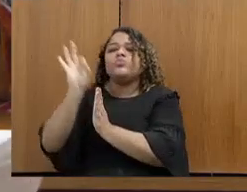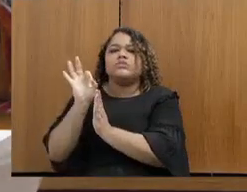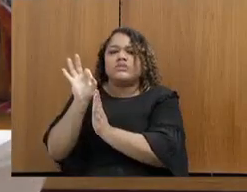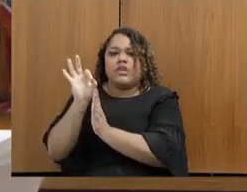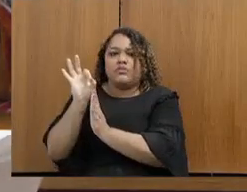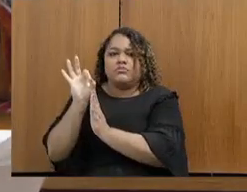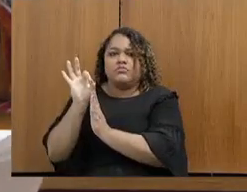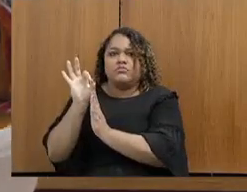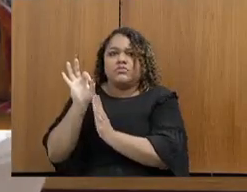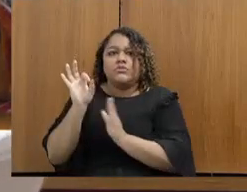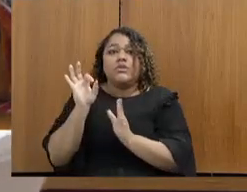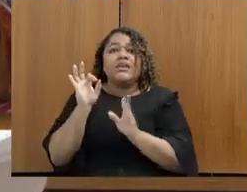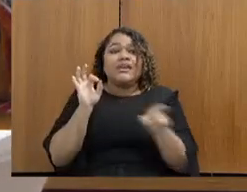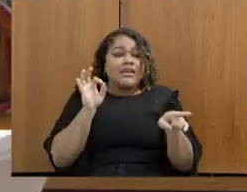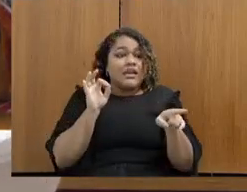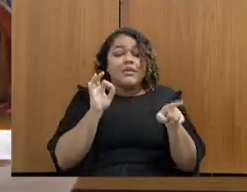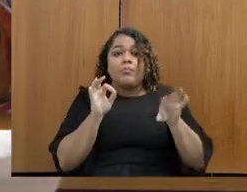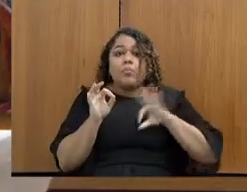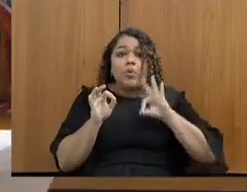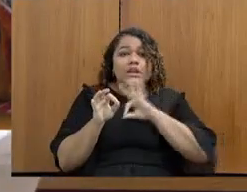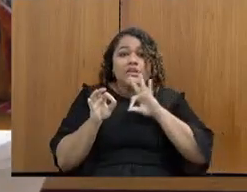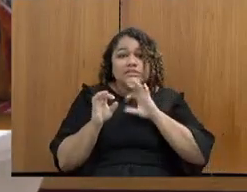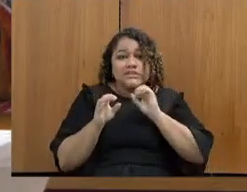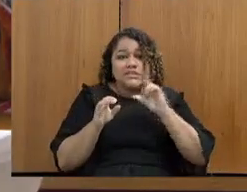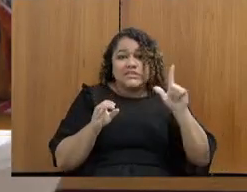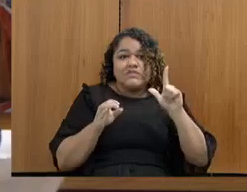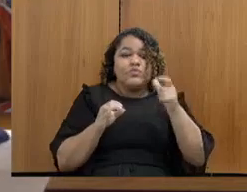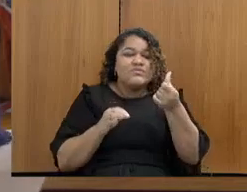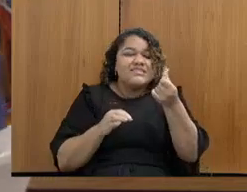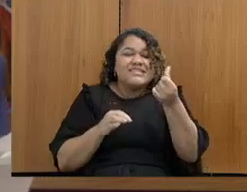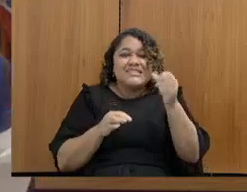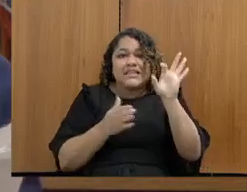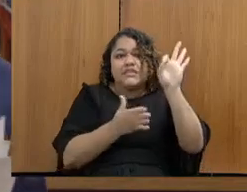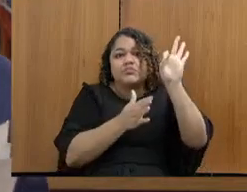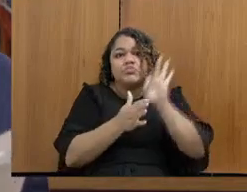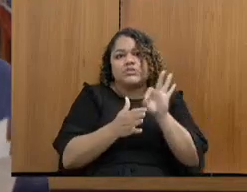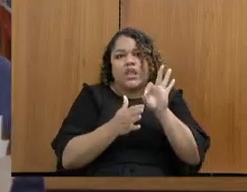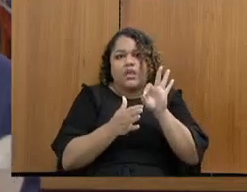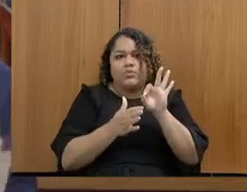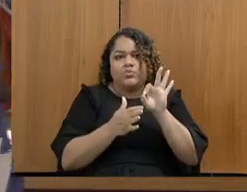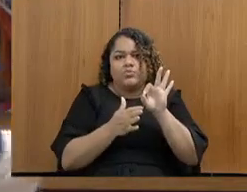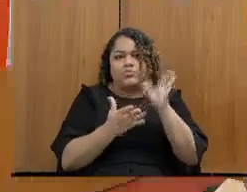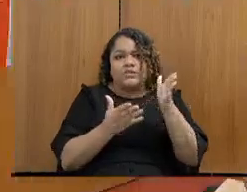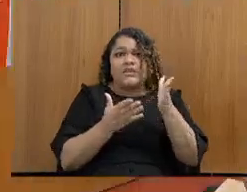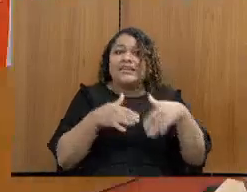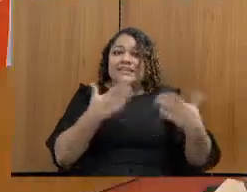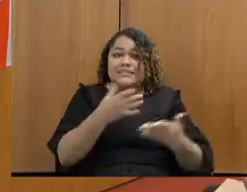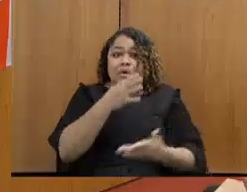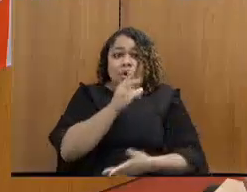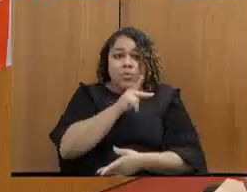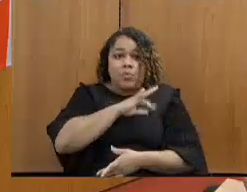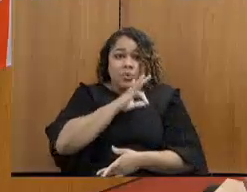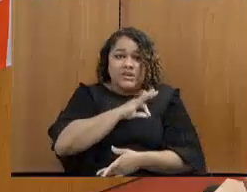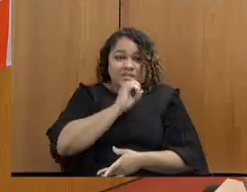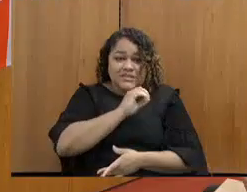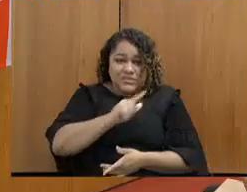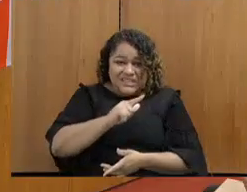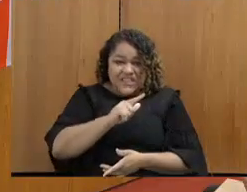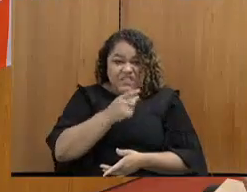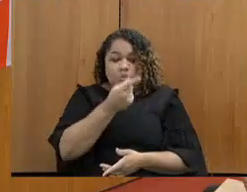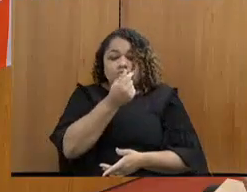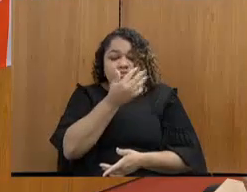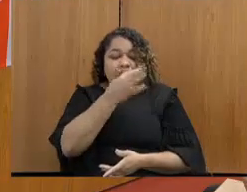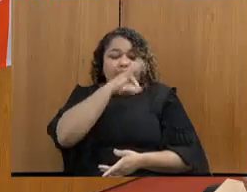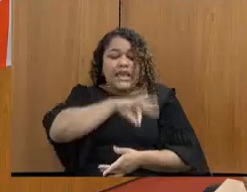16% . Então tá muito maior tá chegando muito menos dinheiro no bolso do policial civil os